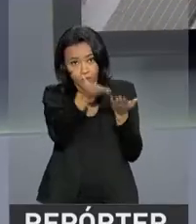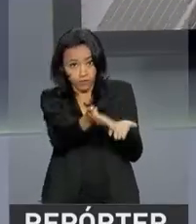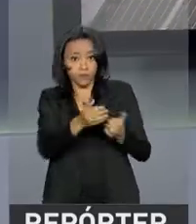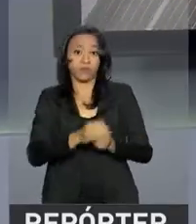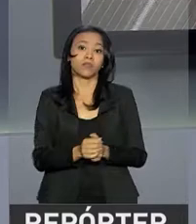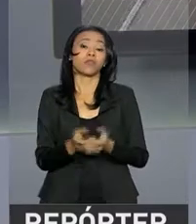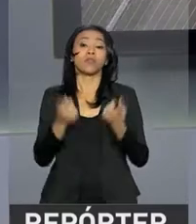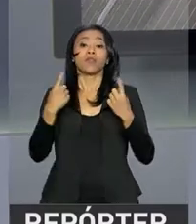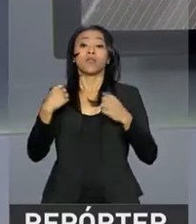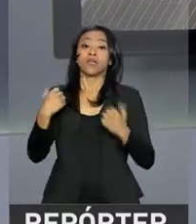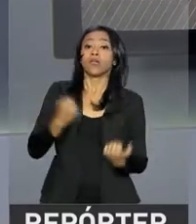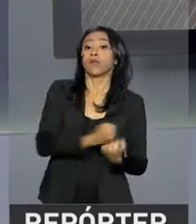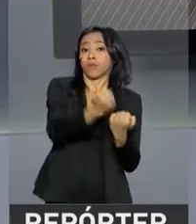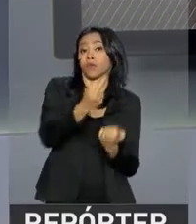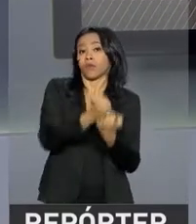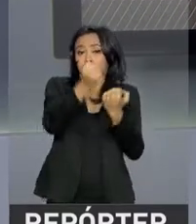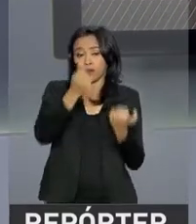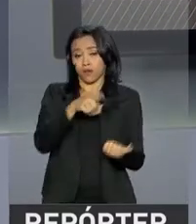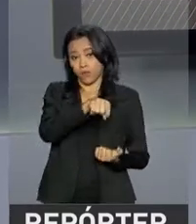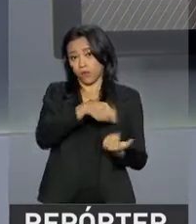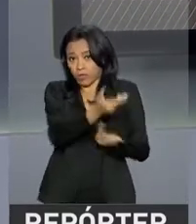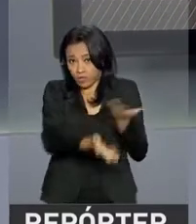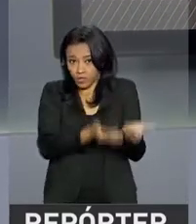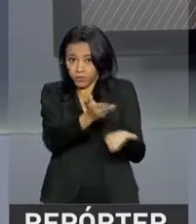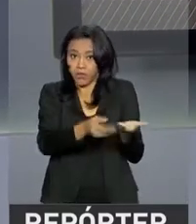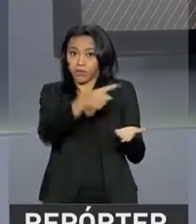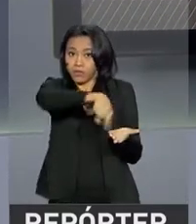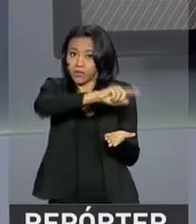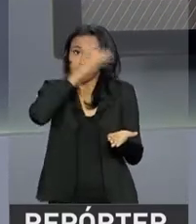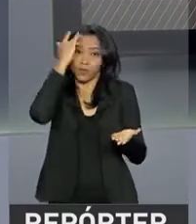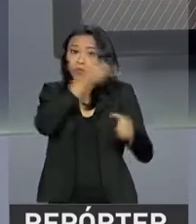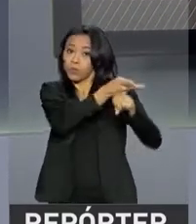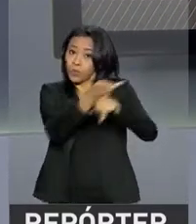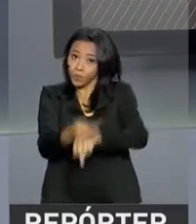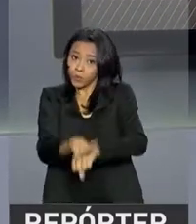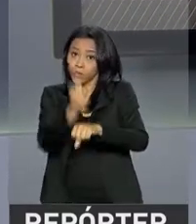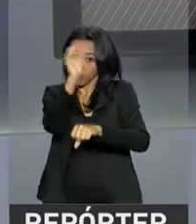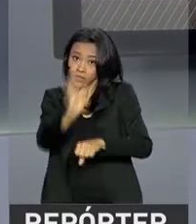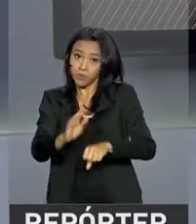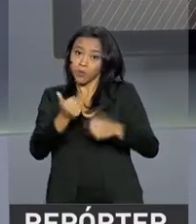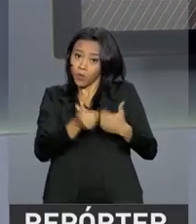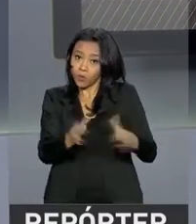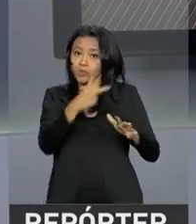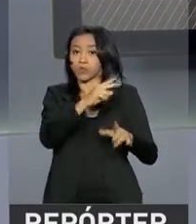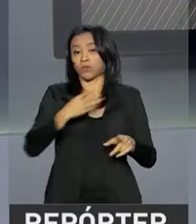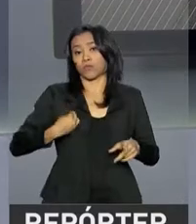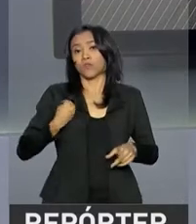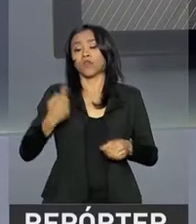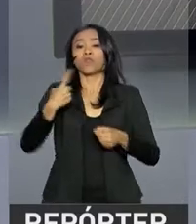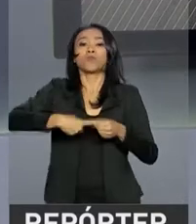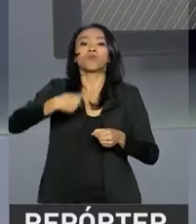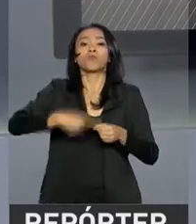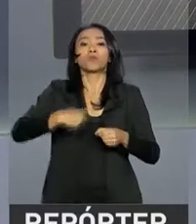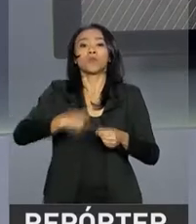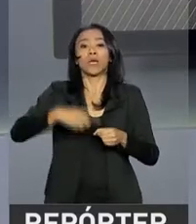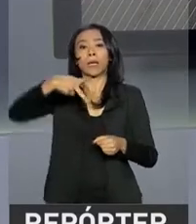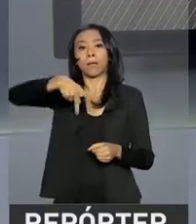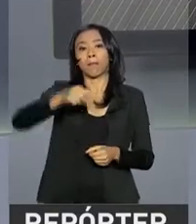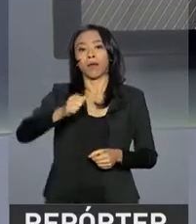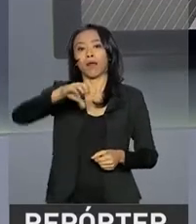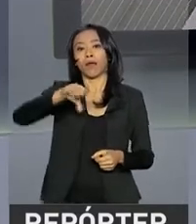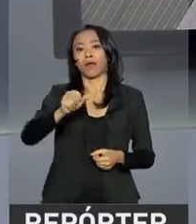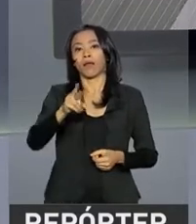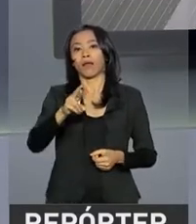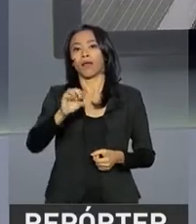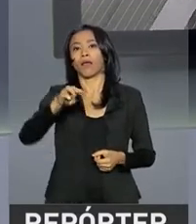para reforçar o atendimento desses imigrantes que buscam um recomeço no brasil foi criado em pacaraíma no nordeste do estado um posto